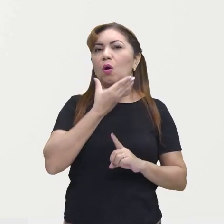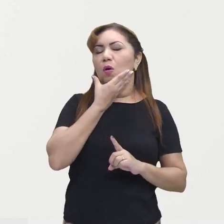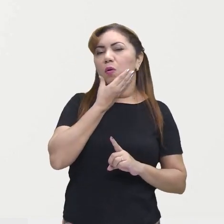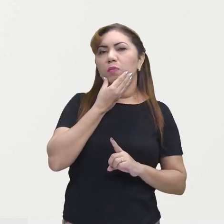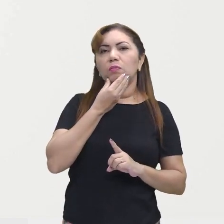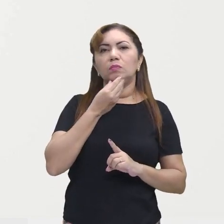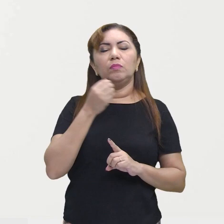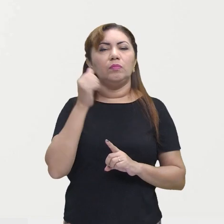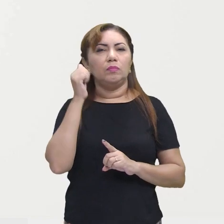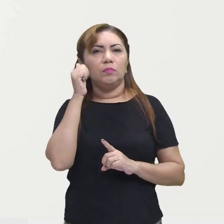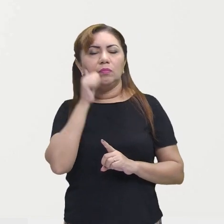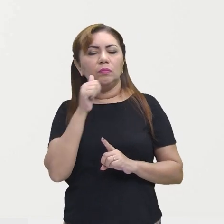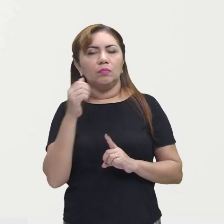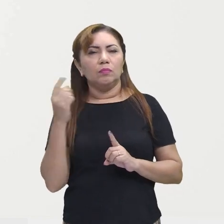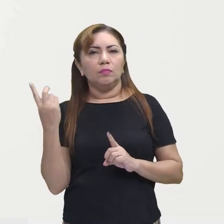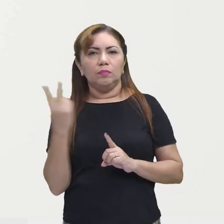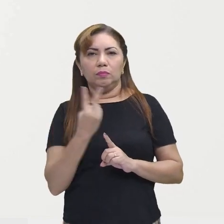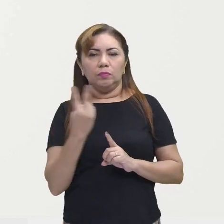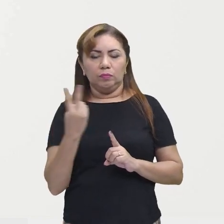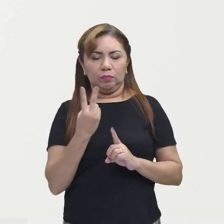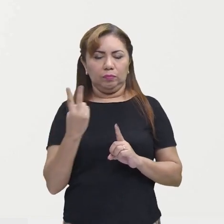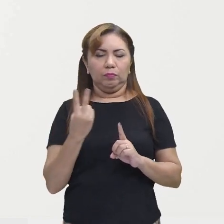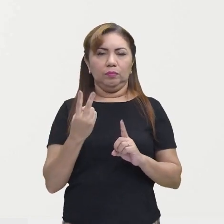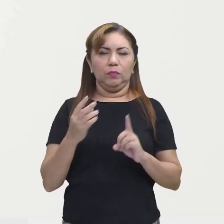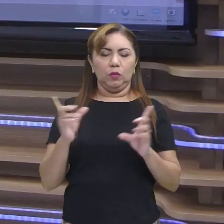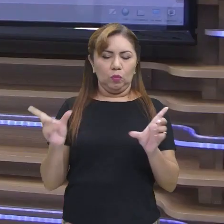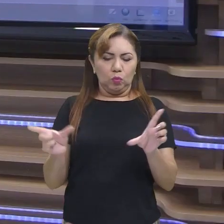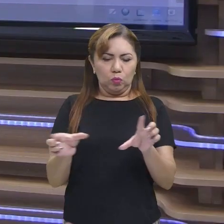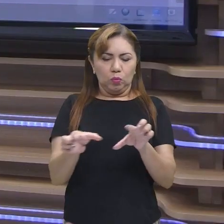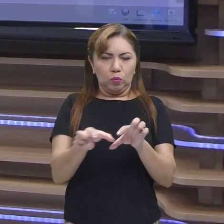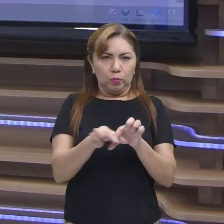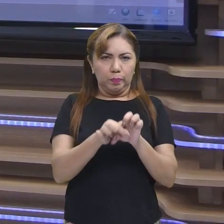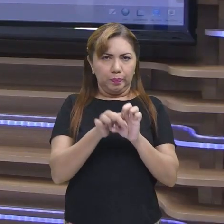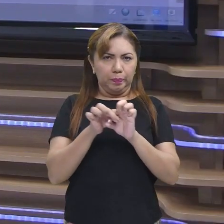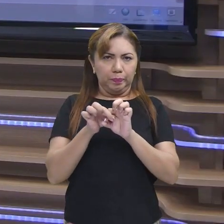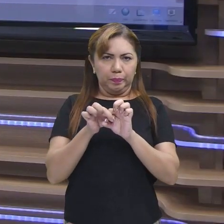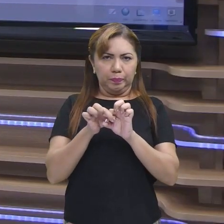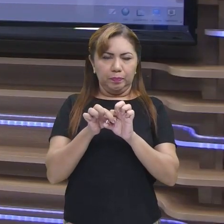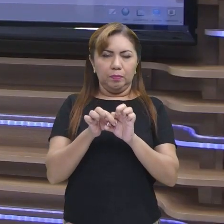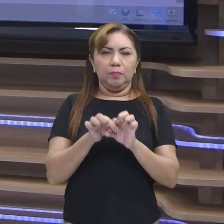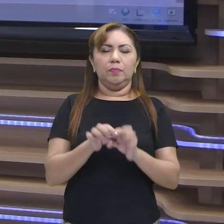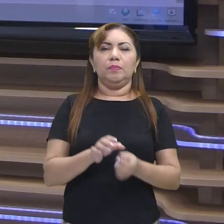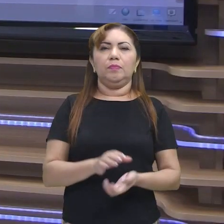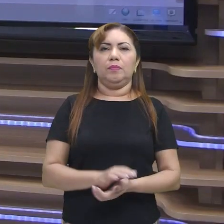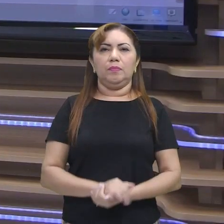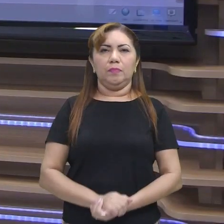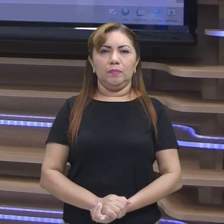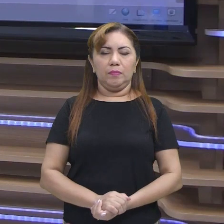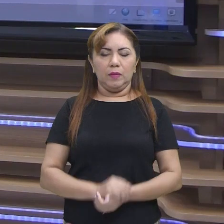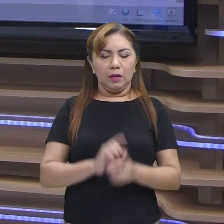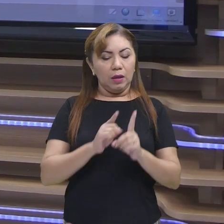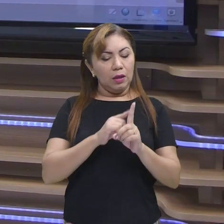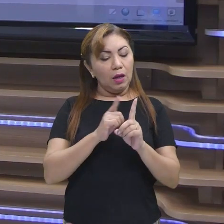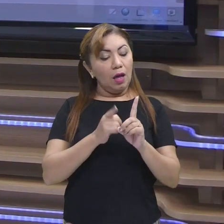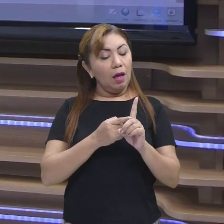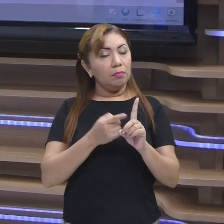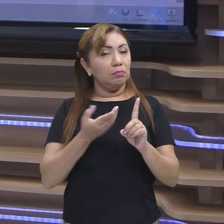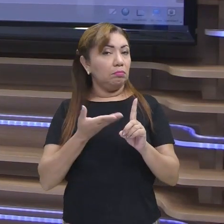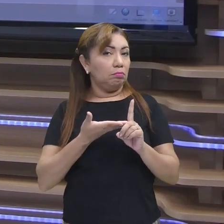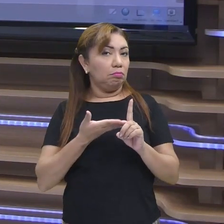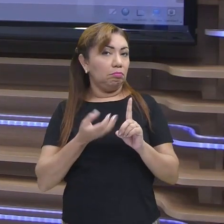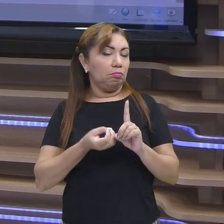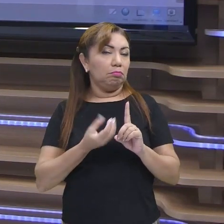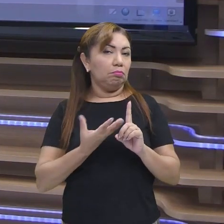são os óvulos, e o gameta masculino, que são os espermatozoides, se encontram no interior da mulher. E lá